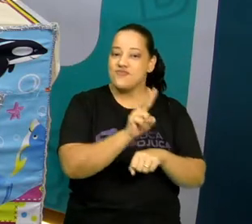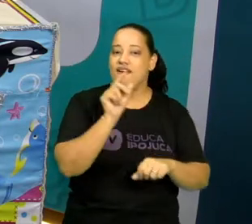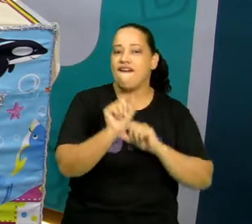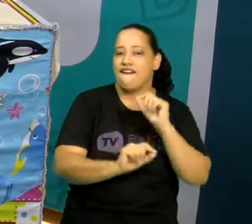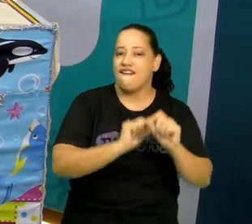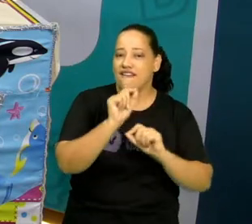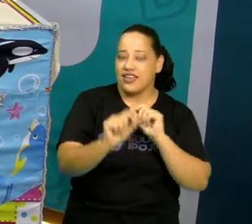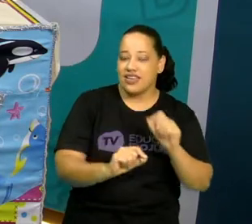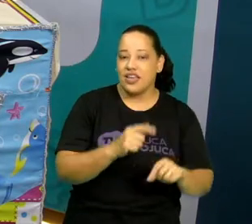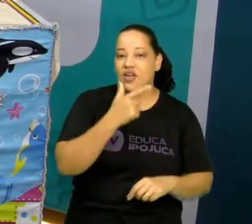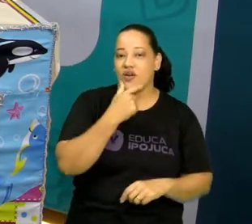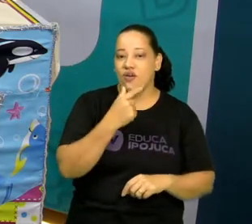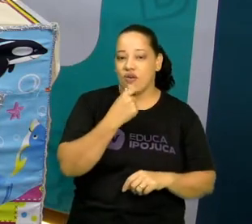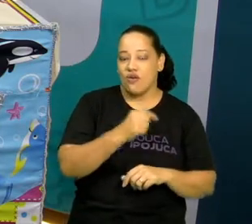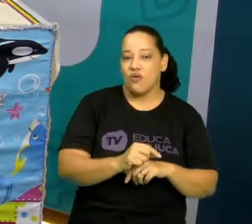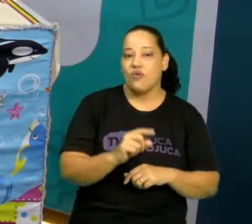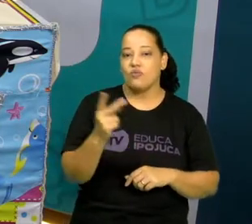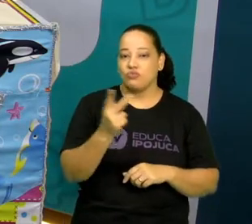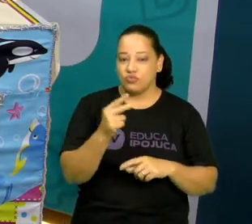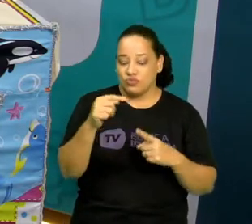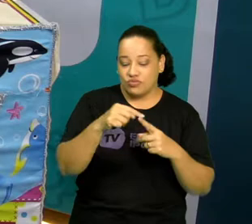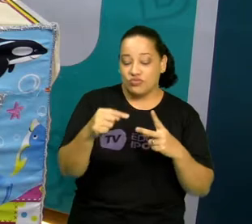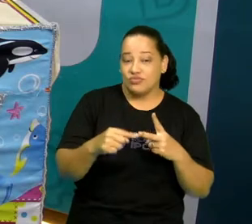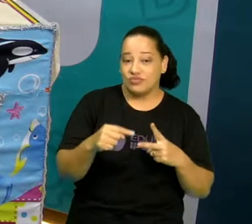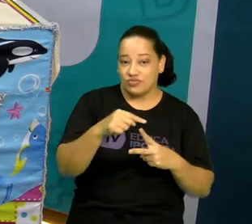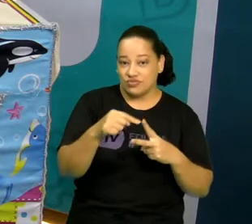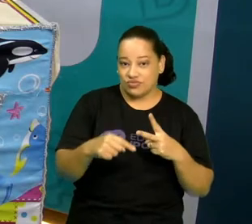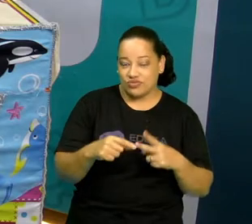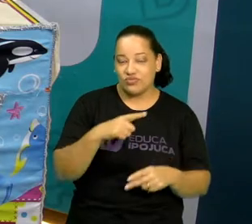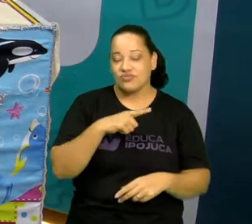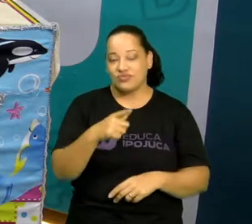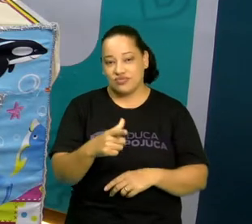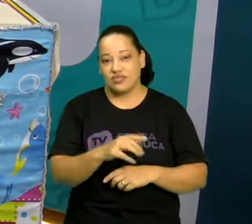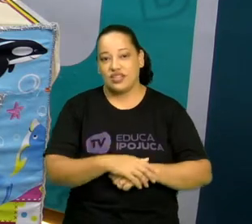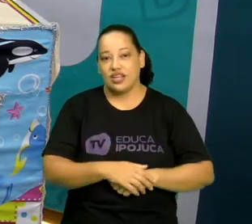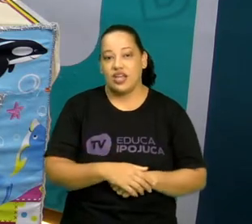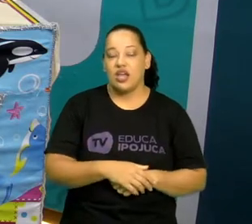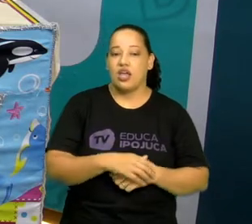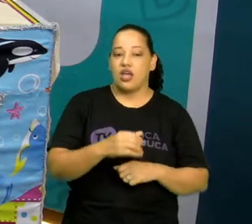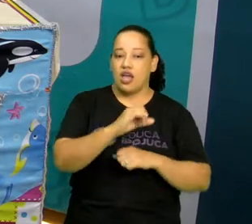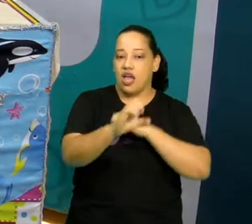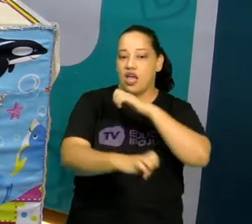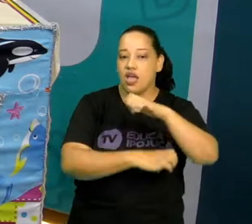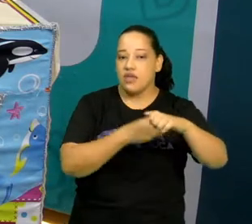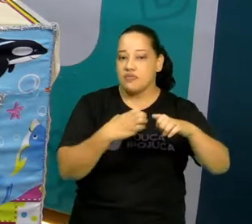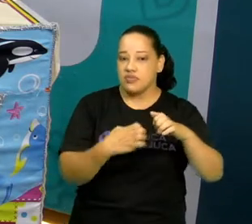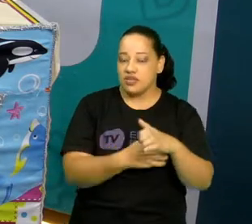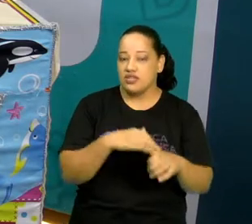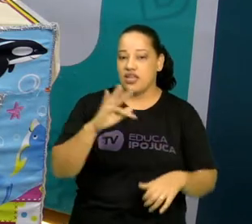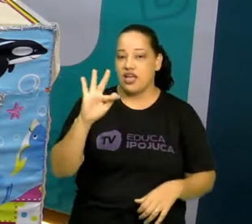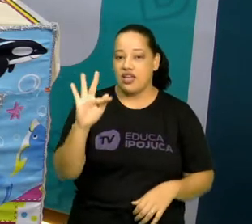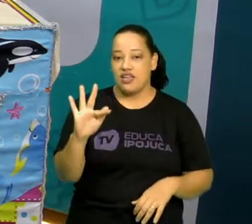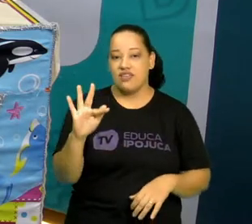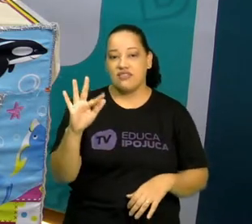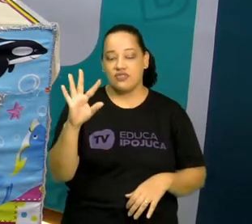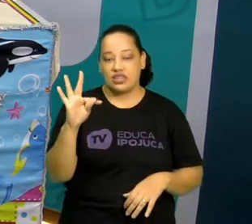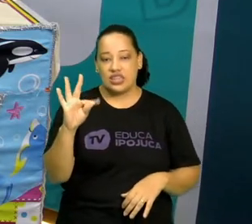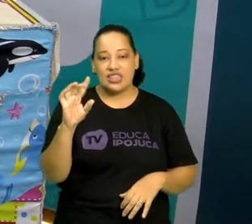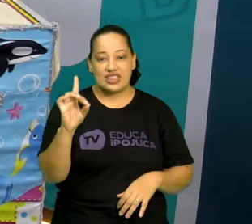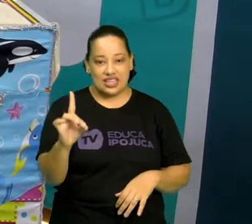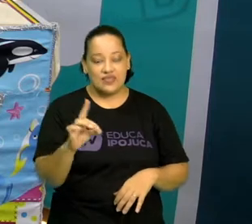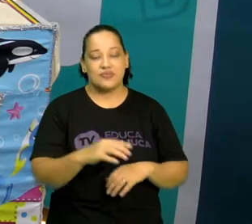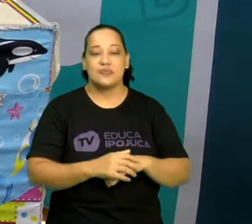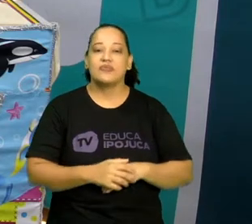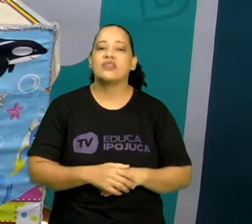Exatamente. Ilustração de Jô Oliveira. Tá certo, gente? E a editora é a FTD, tá,